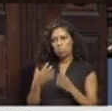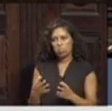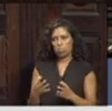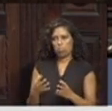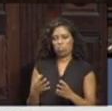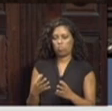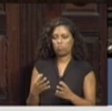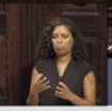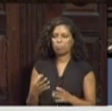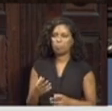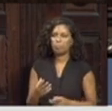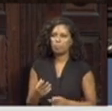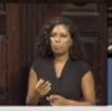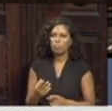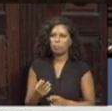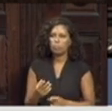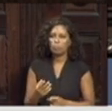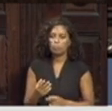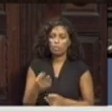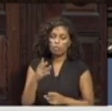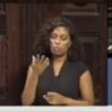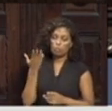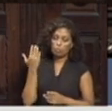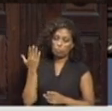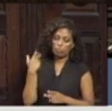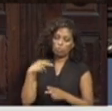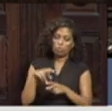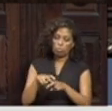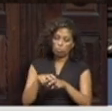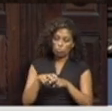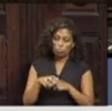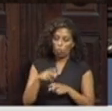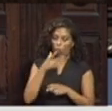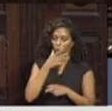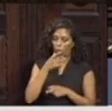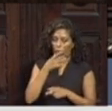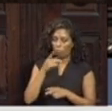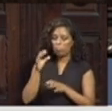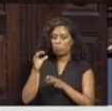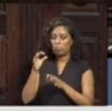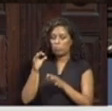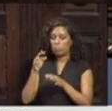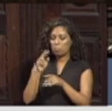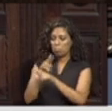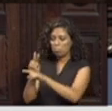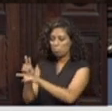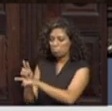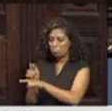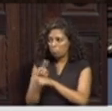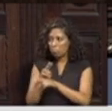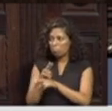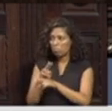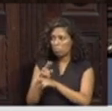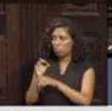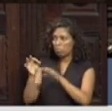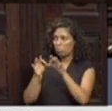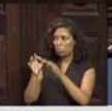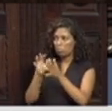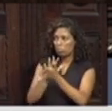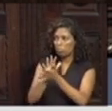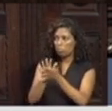Hospital Antônio Castro, que é uma santa casa, que inclusive recentemente conseguiu o certificado de